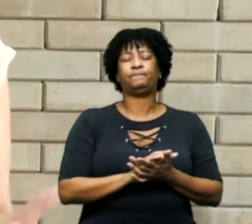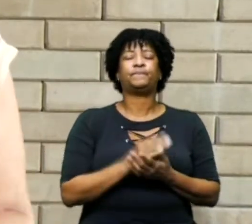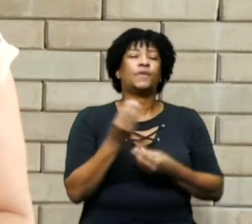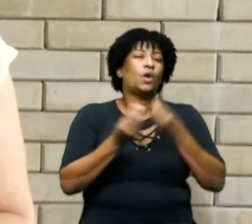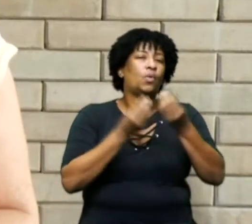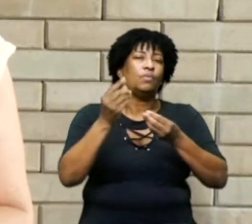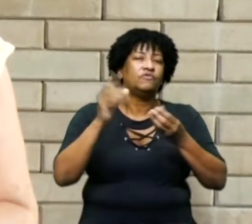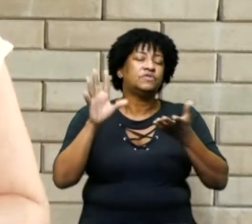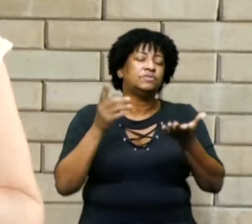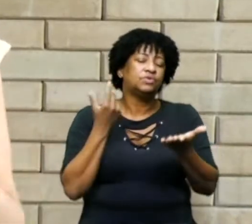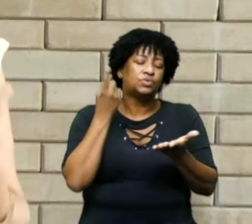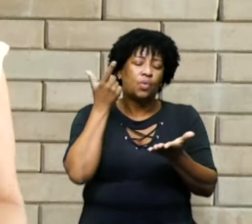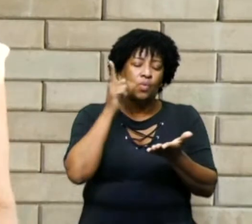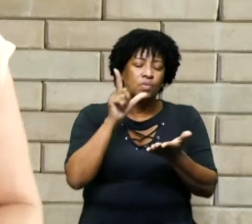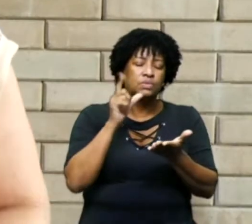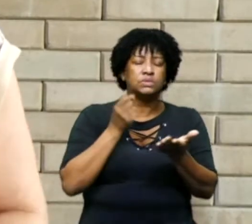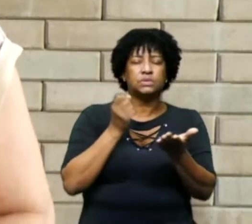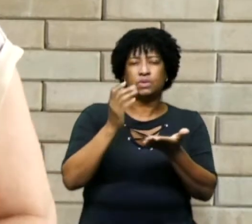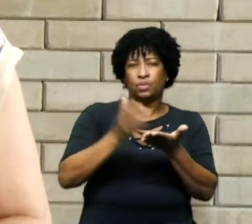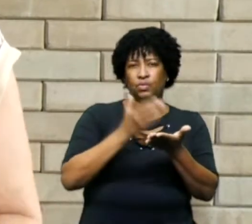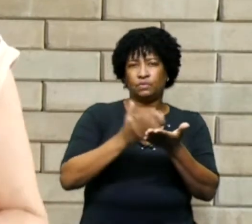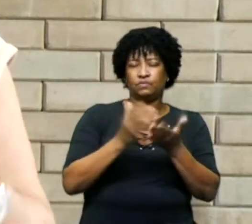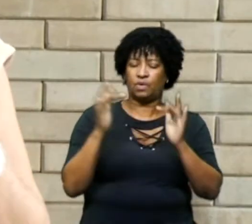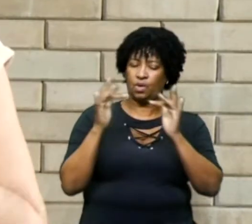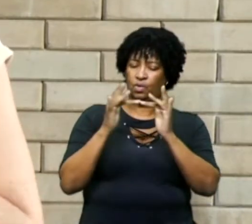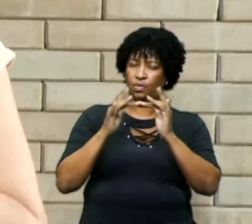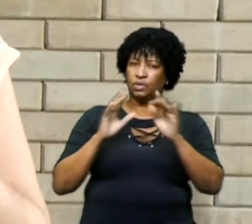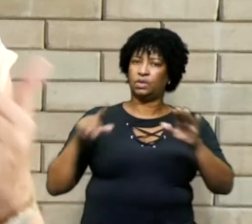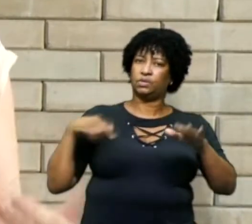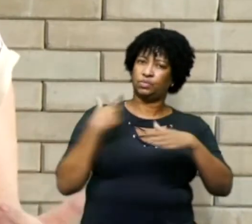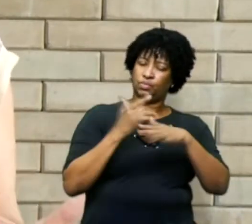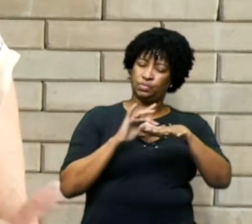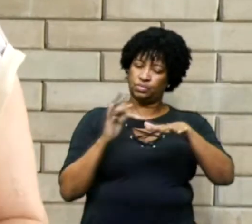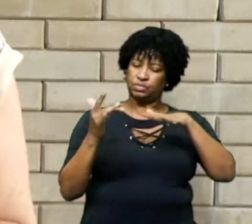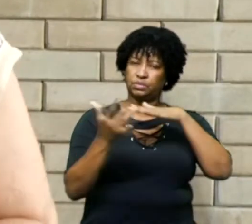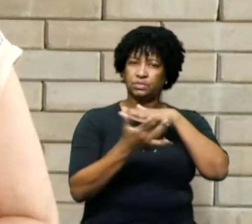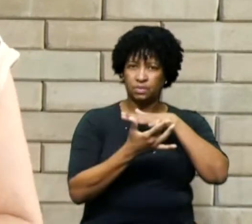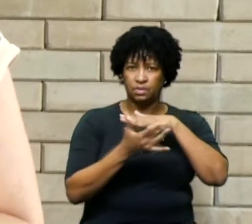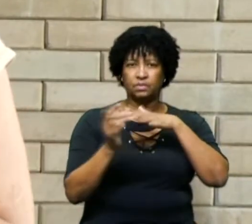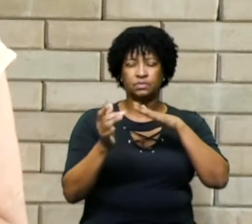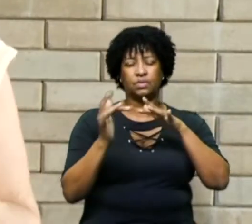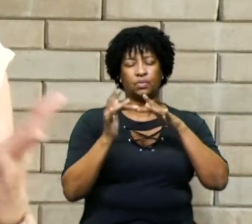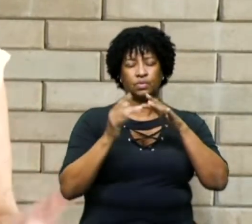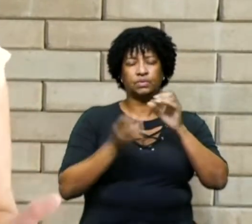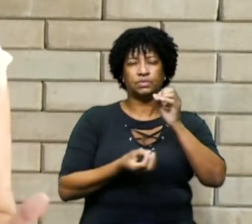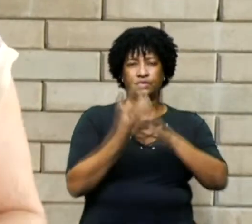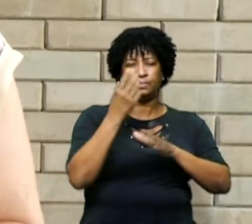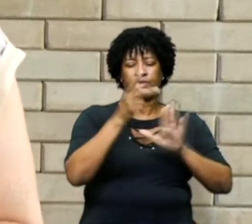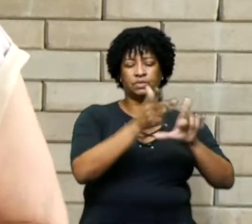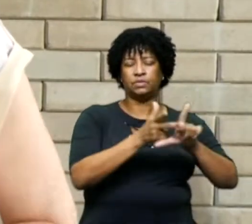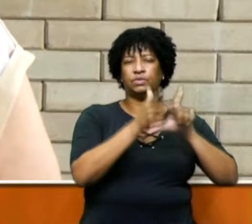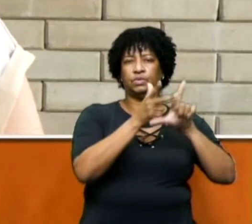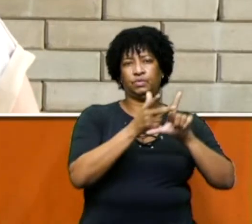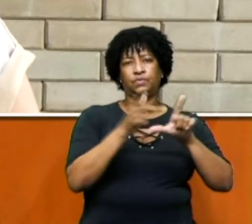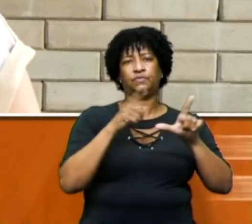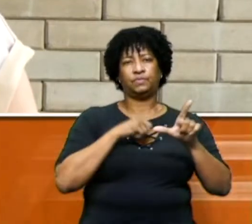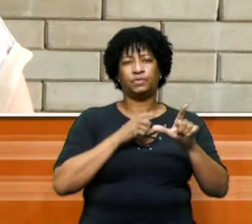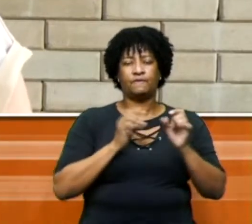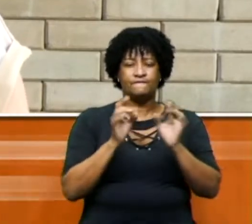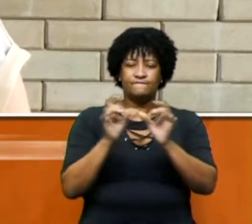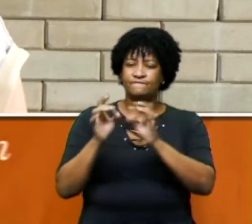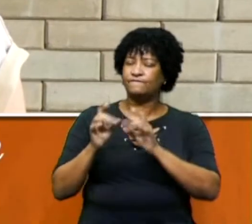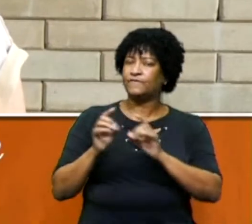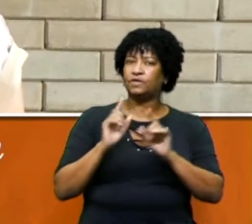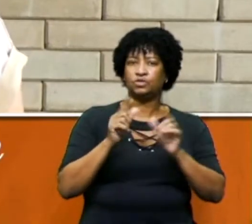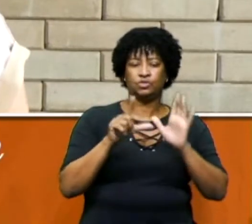situações de perseguição e como é que você pode adquirir esse livro você pode entrar em contato conosco nossas redes sociais pelos contatos que vão aparecer aqui nesse